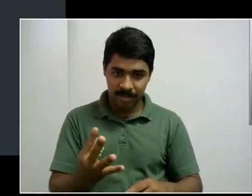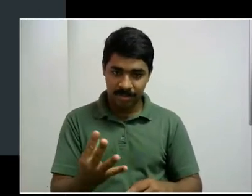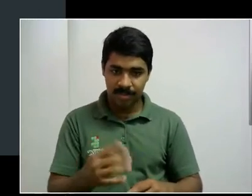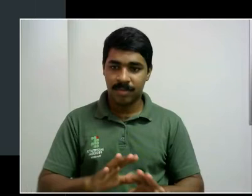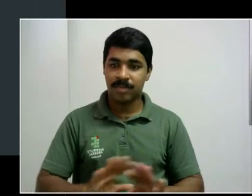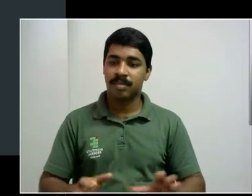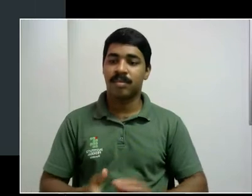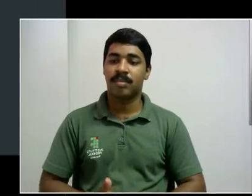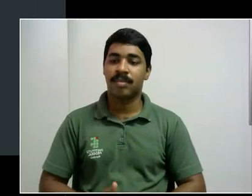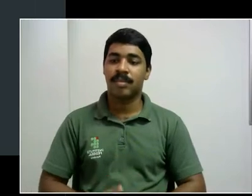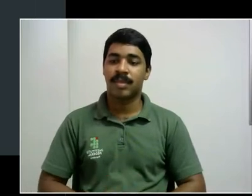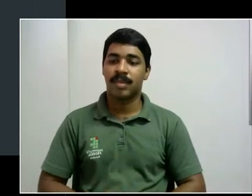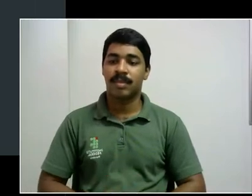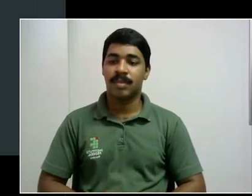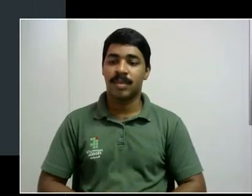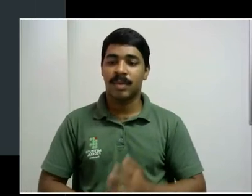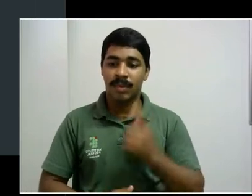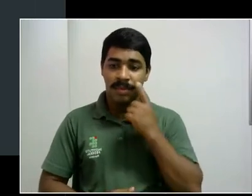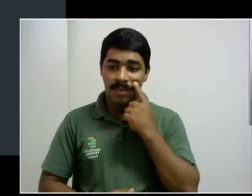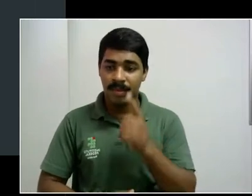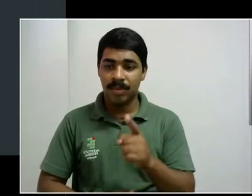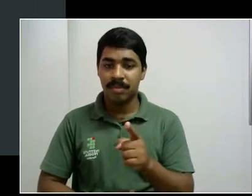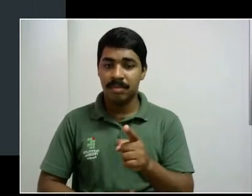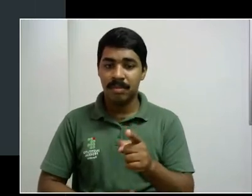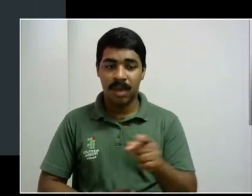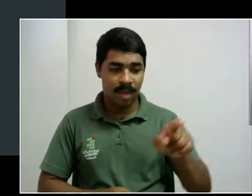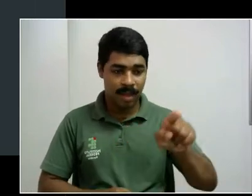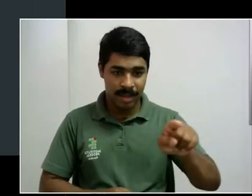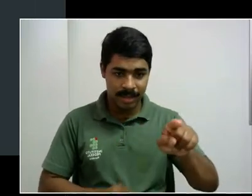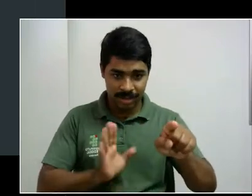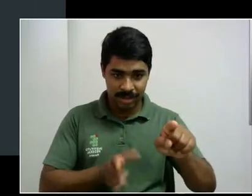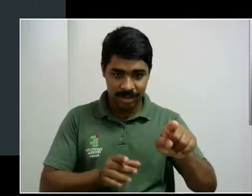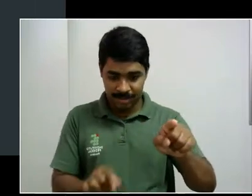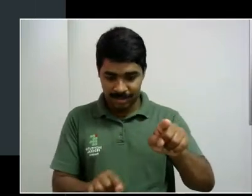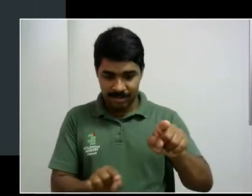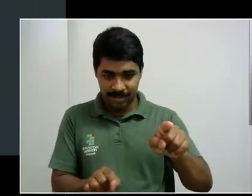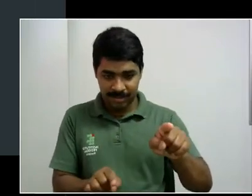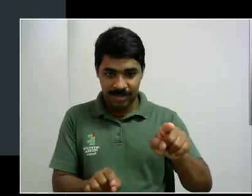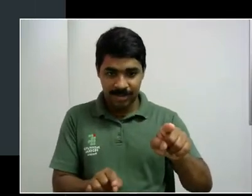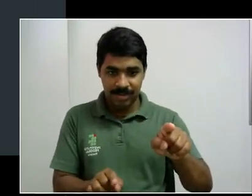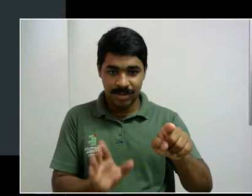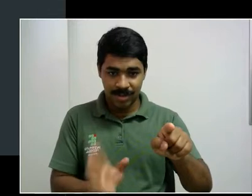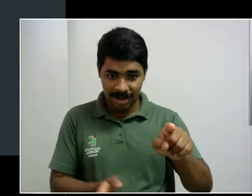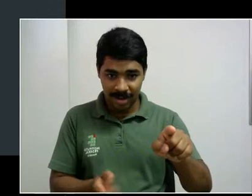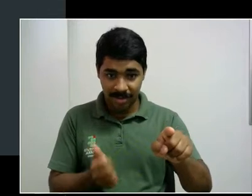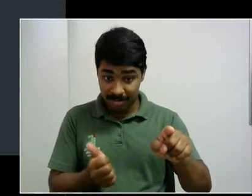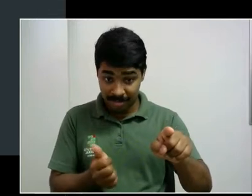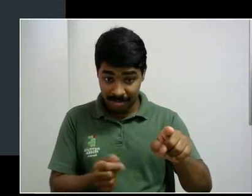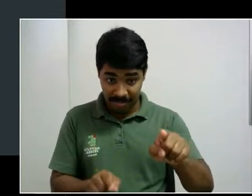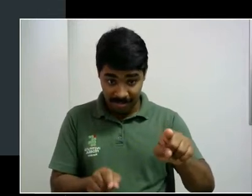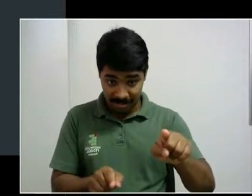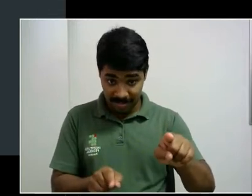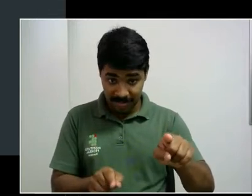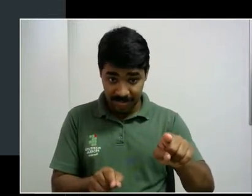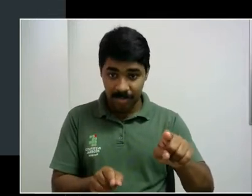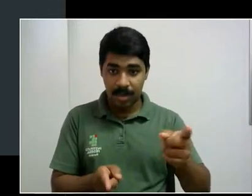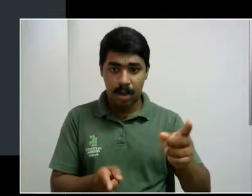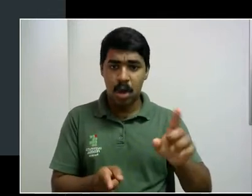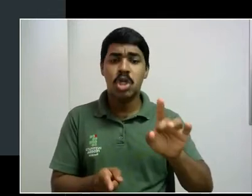Então, como ela é uma reta, né, você só vai ligar esses dois pontos. Né? Bora ver aqui com mais calma aqui.